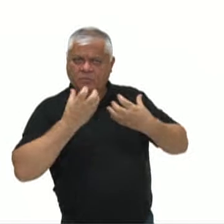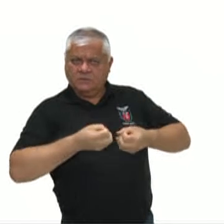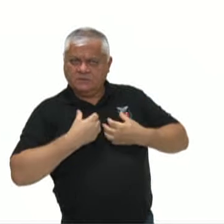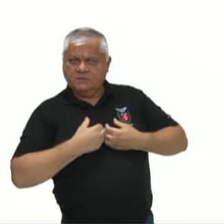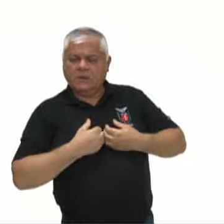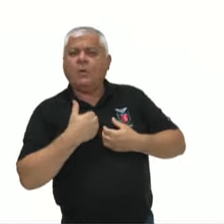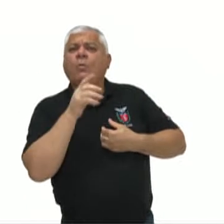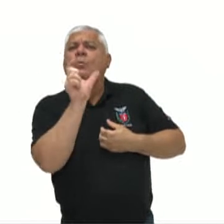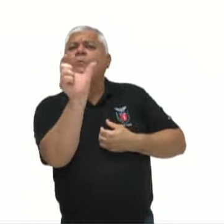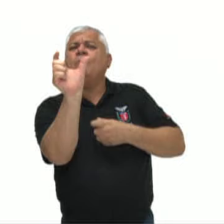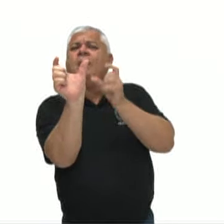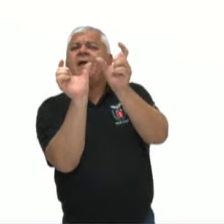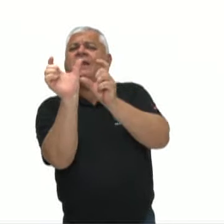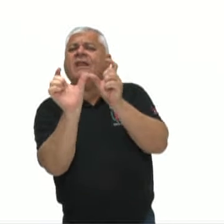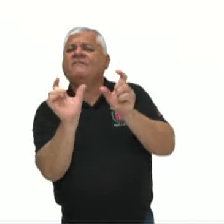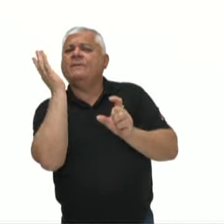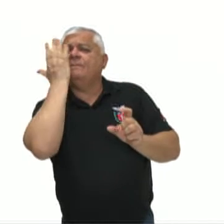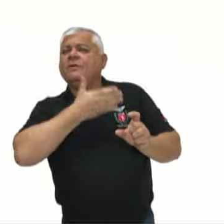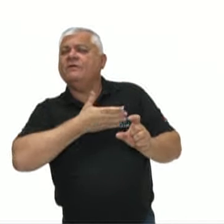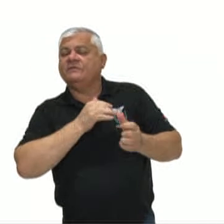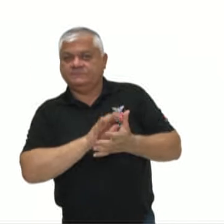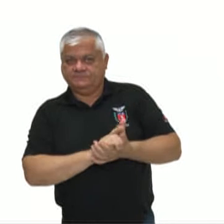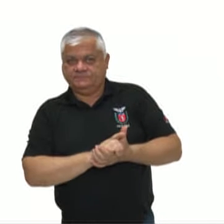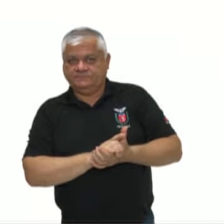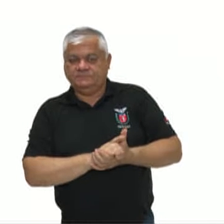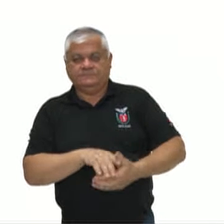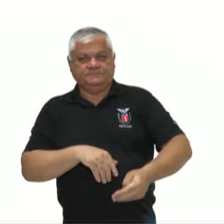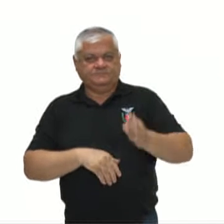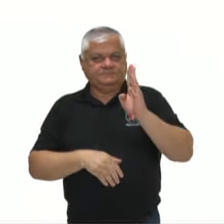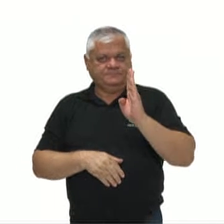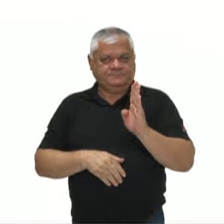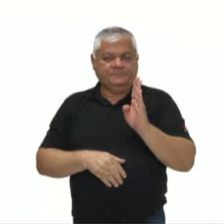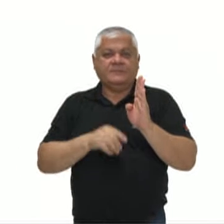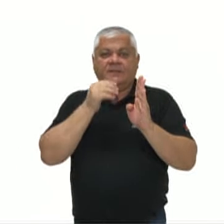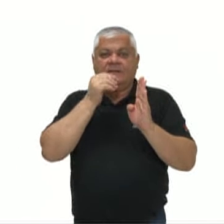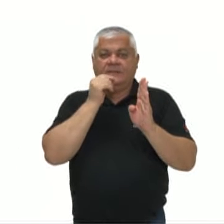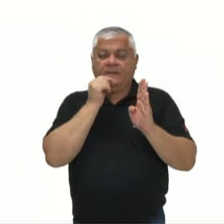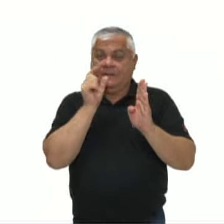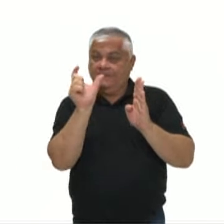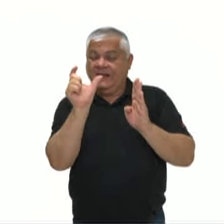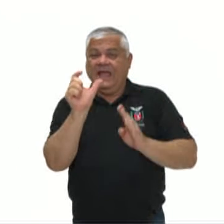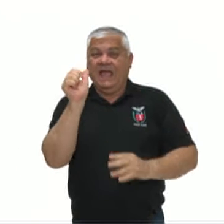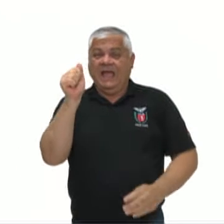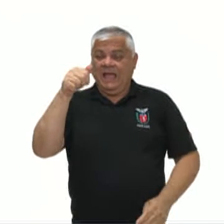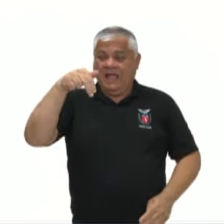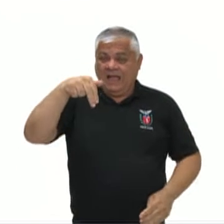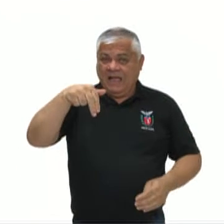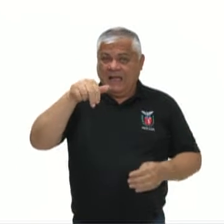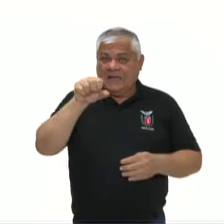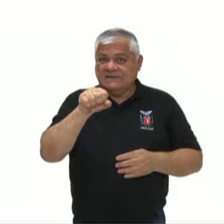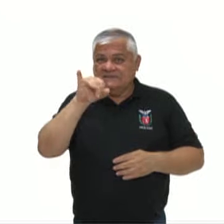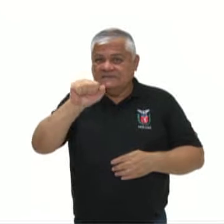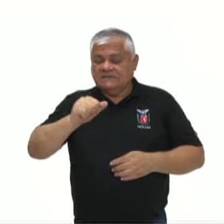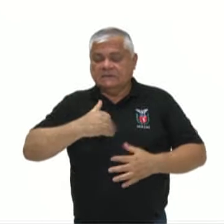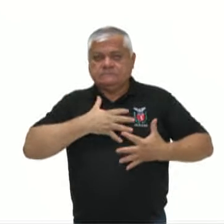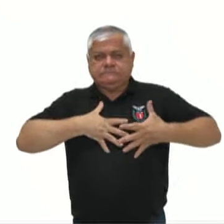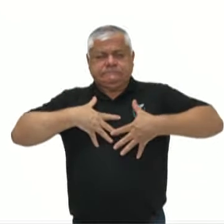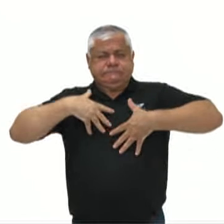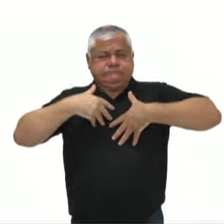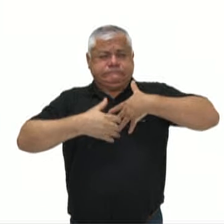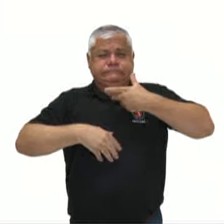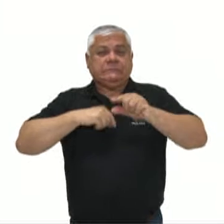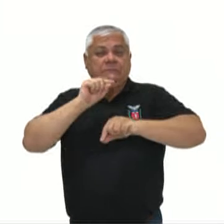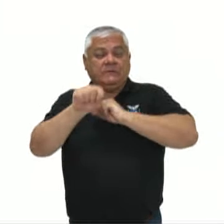palavras comprovam esta afirmação? Letra B, o termo ânsia é primordial para a construção